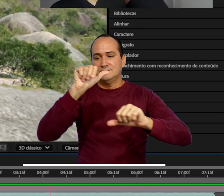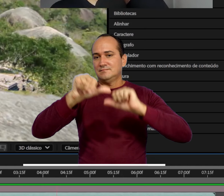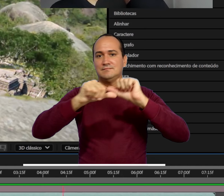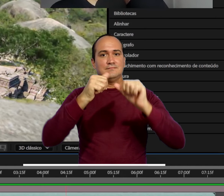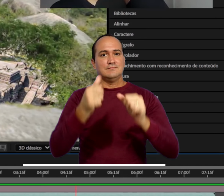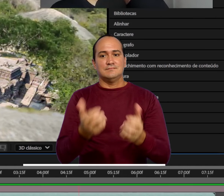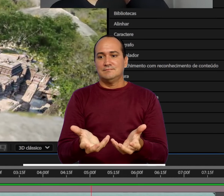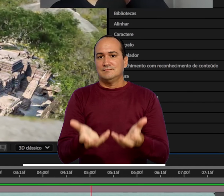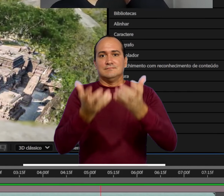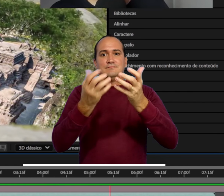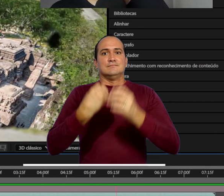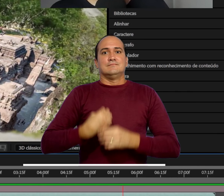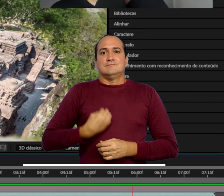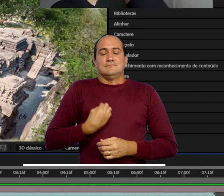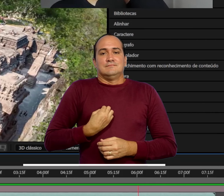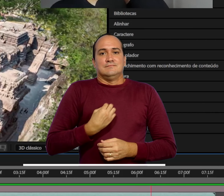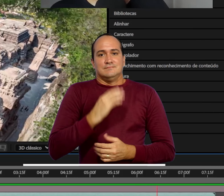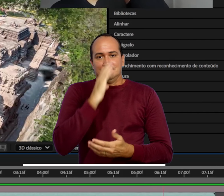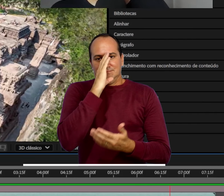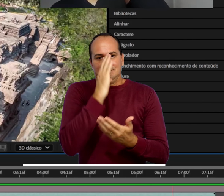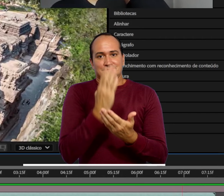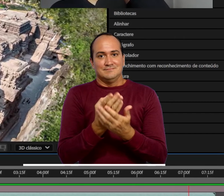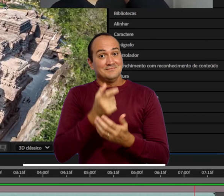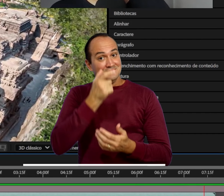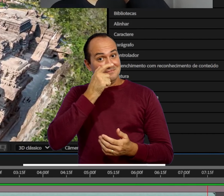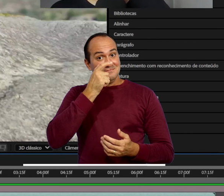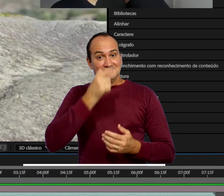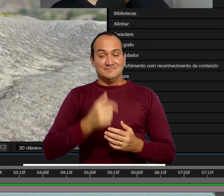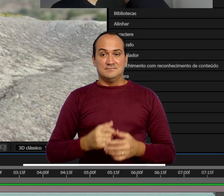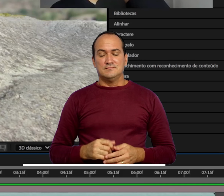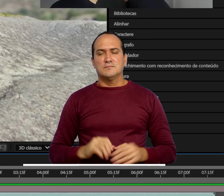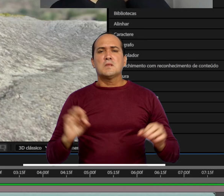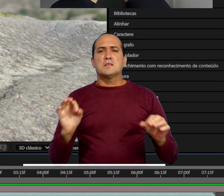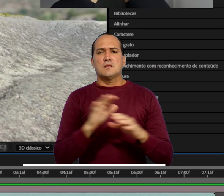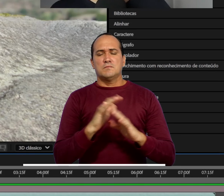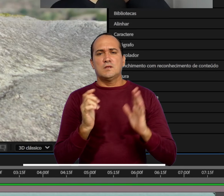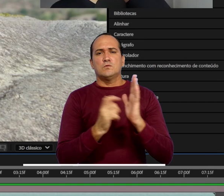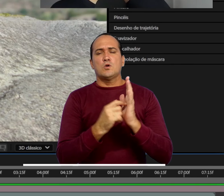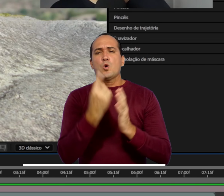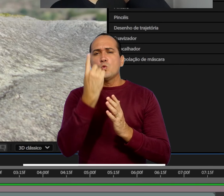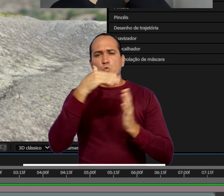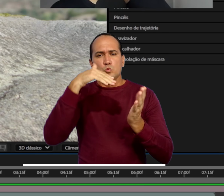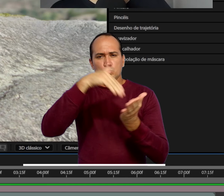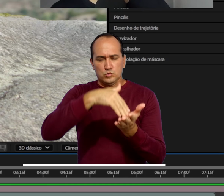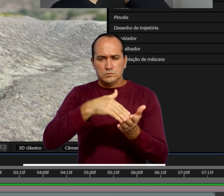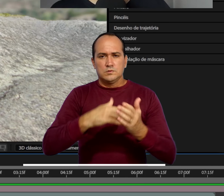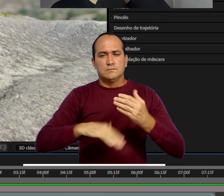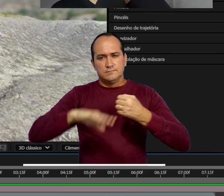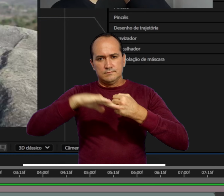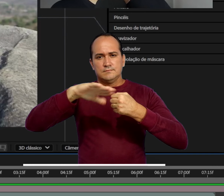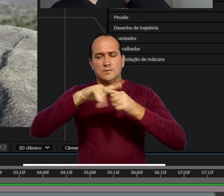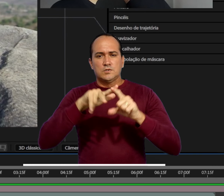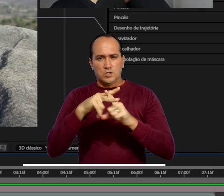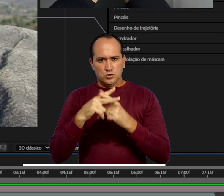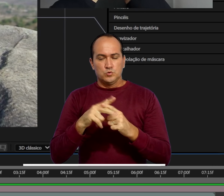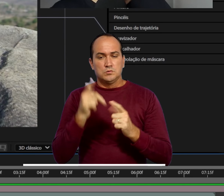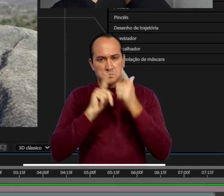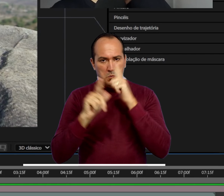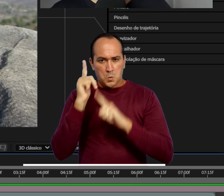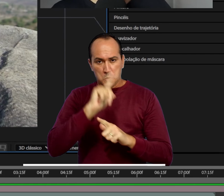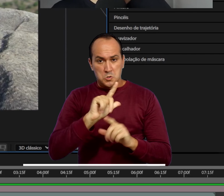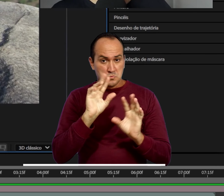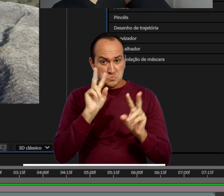uma cena viva, né? Então tudo fica bem mais crível, muito mais interessante. Para fechar, eu vou só aplicar uma última camadinha de ajuste aqui,